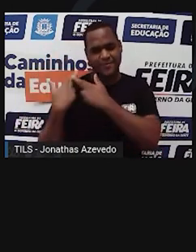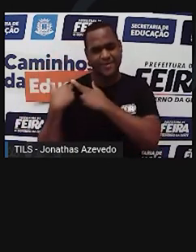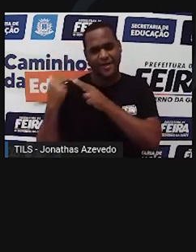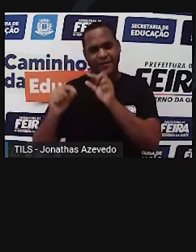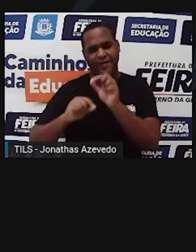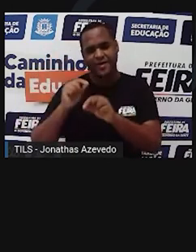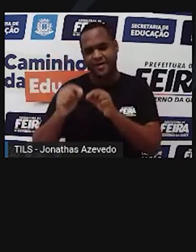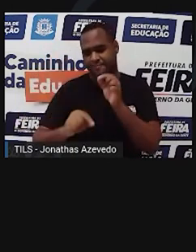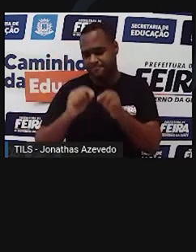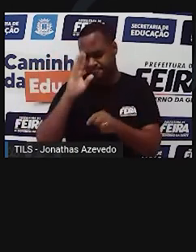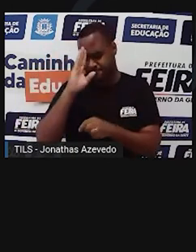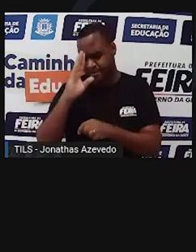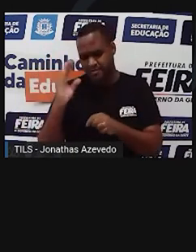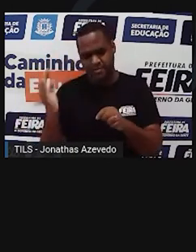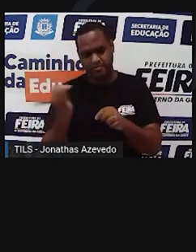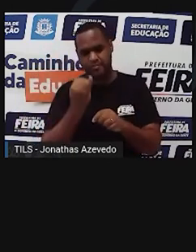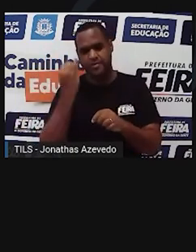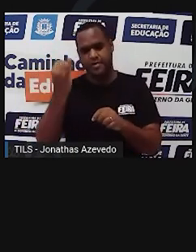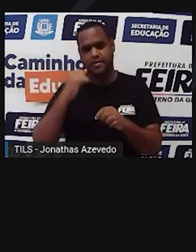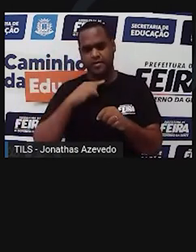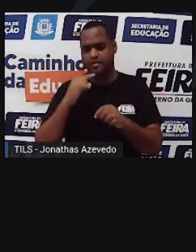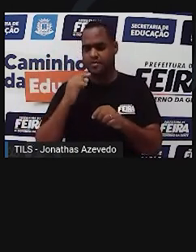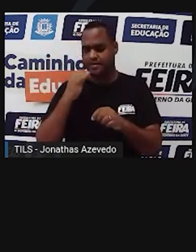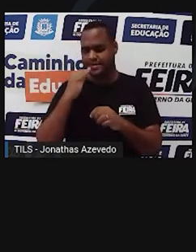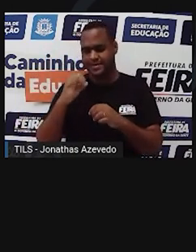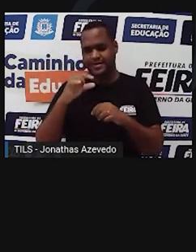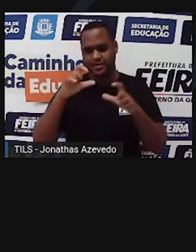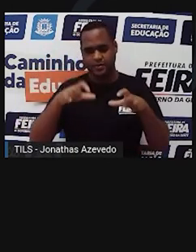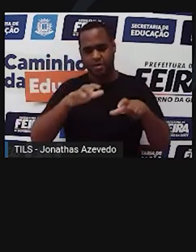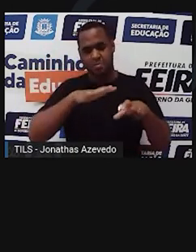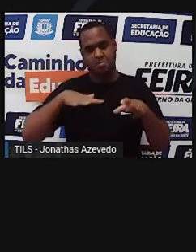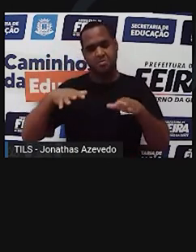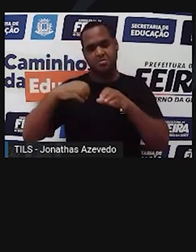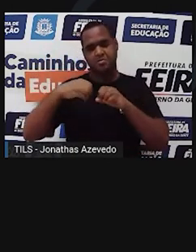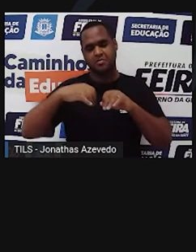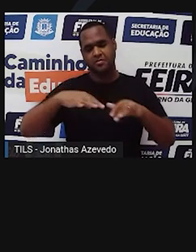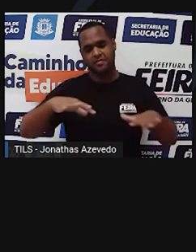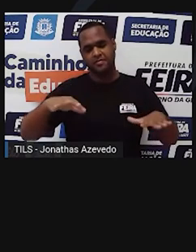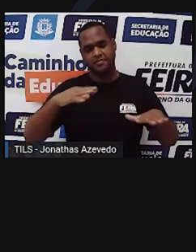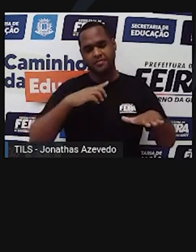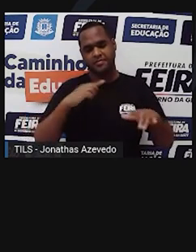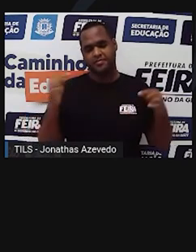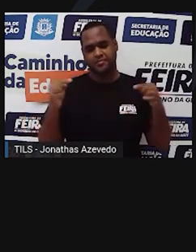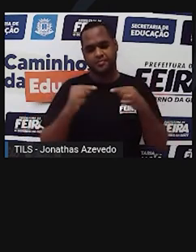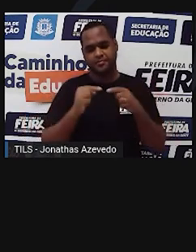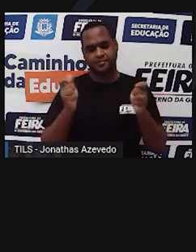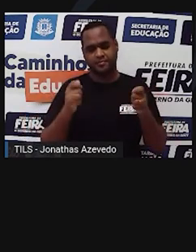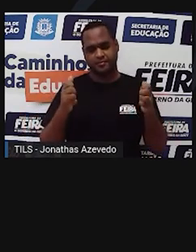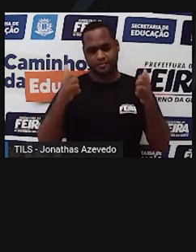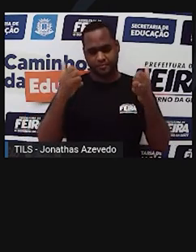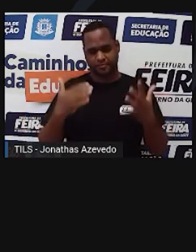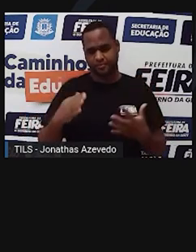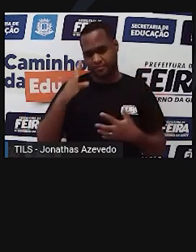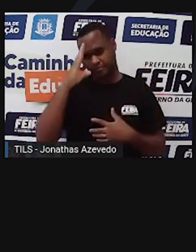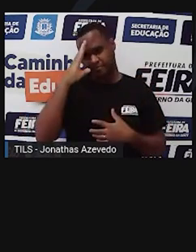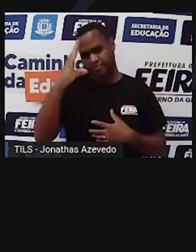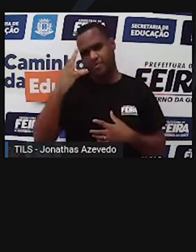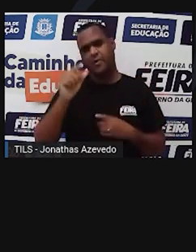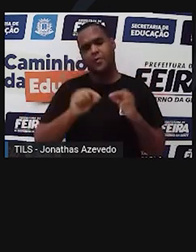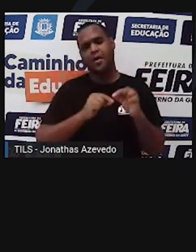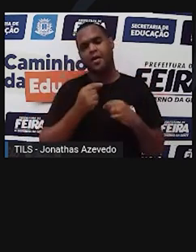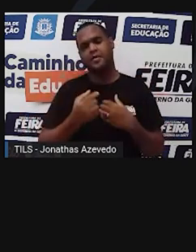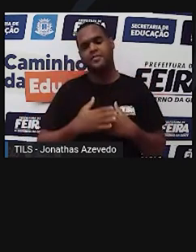direcionar essa energia para as companhias distribuidoras, que, por sua vez, destinam essa energia